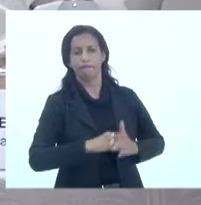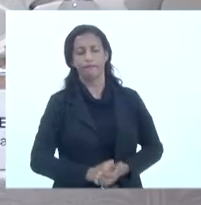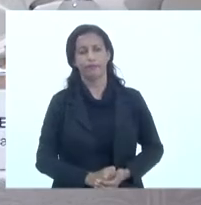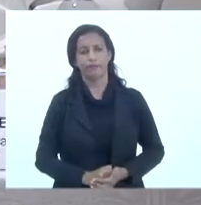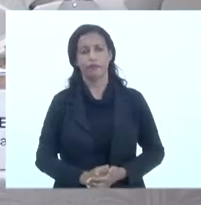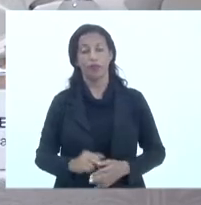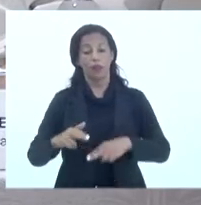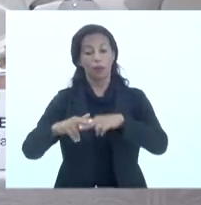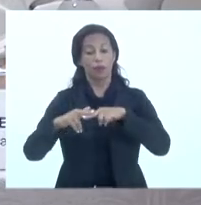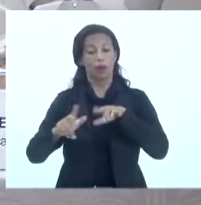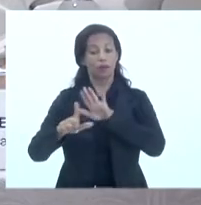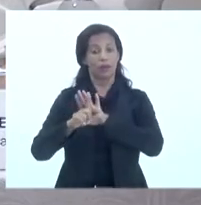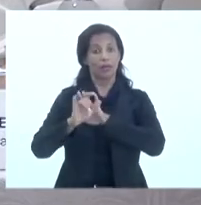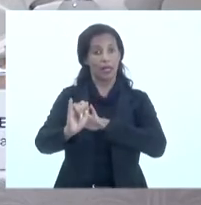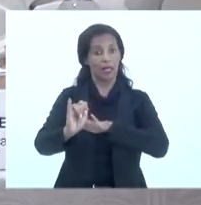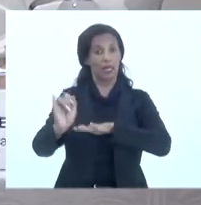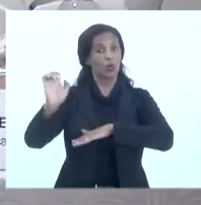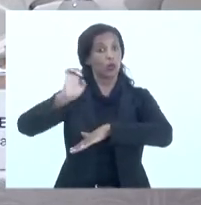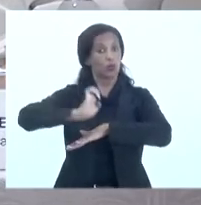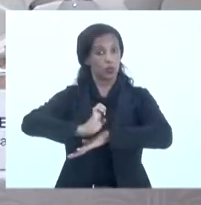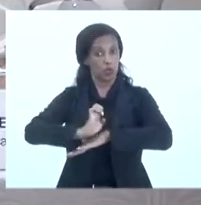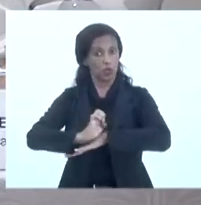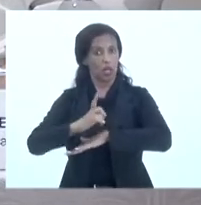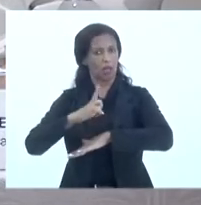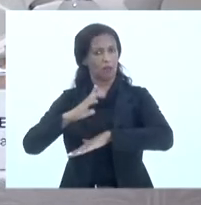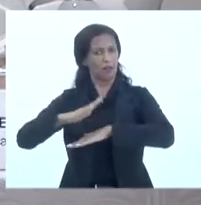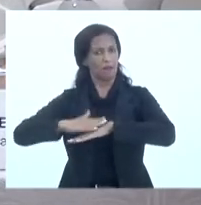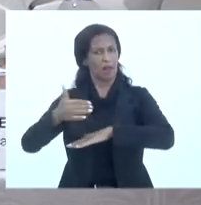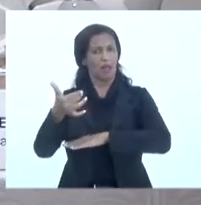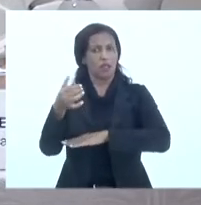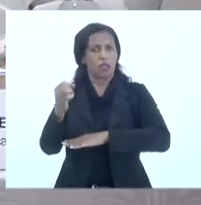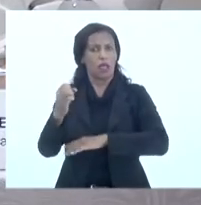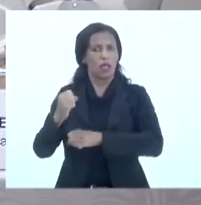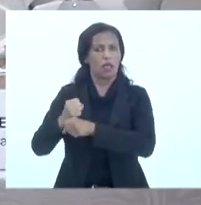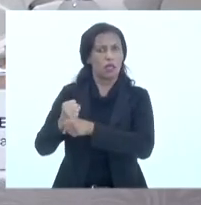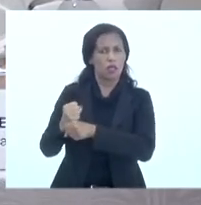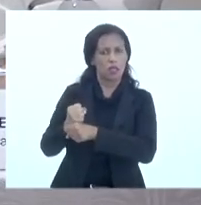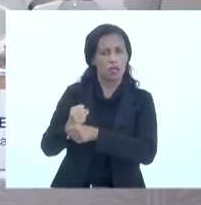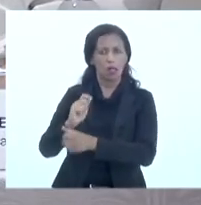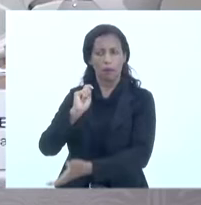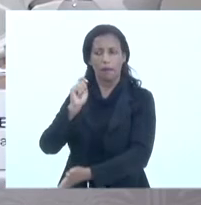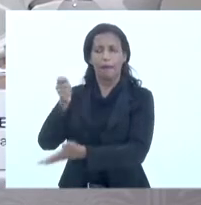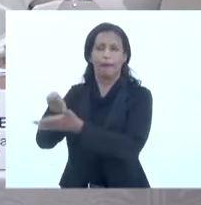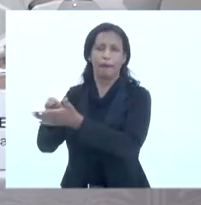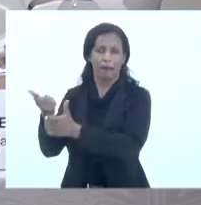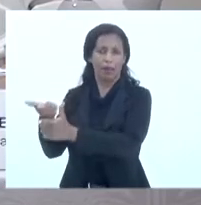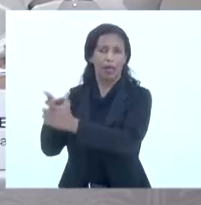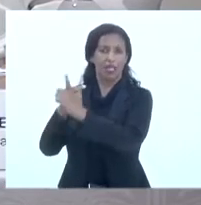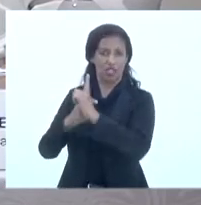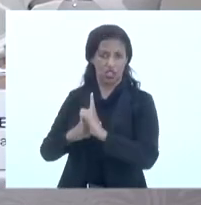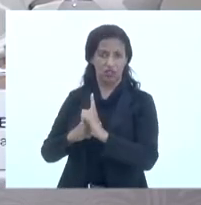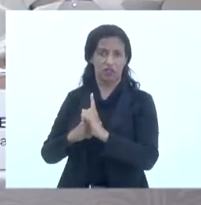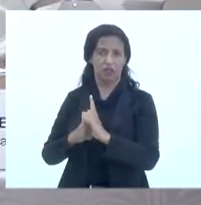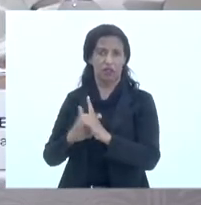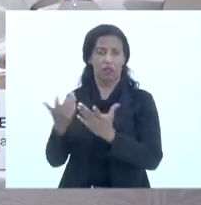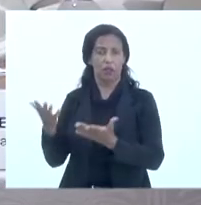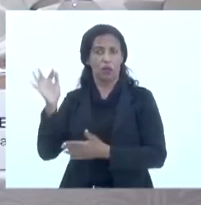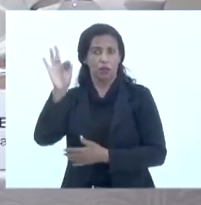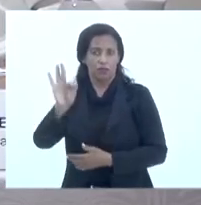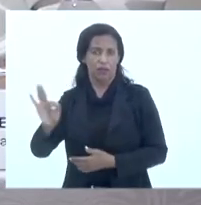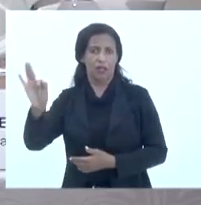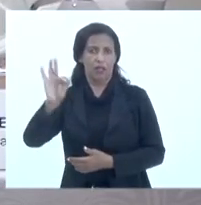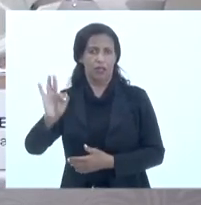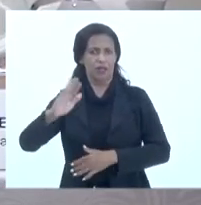regime de recuperação, o Estado vai aderir para mais 10 anos para renegociar sua dívida, que hoje é em torno de 170 bilhões de